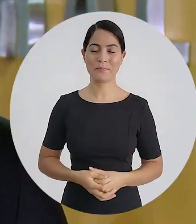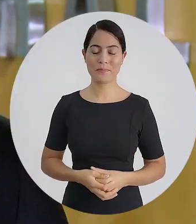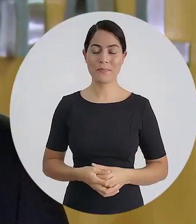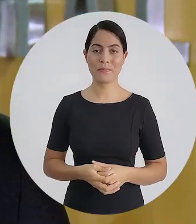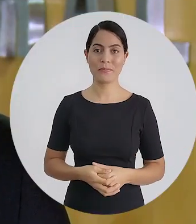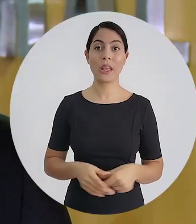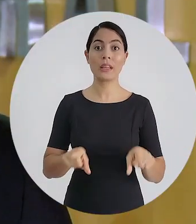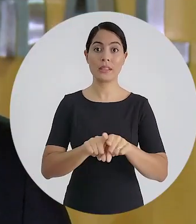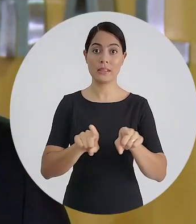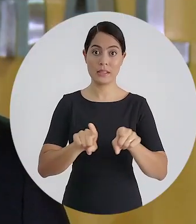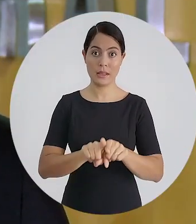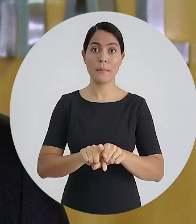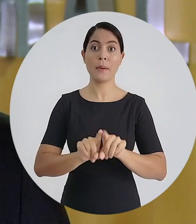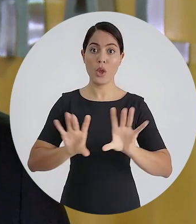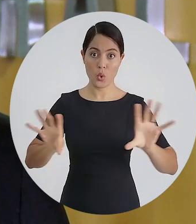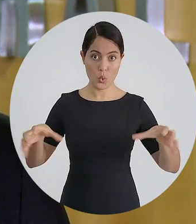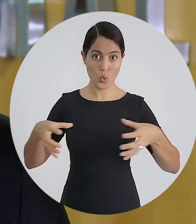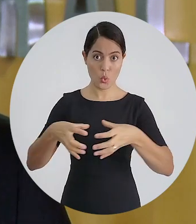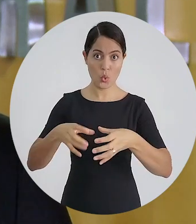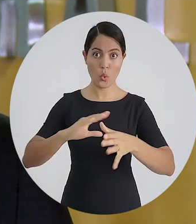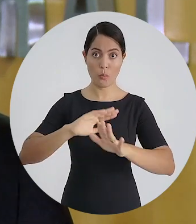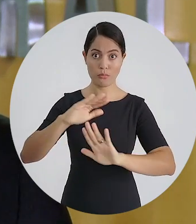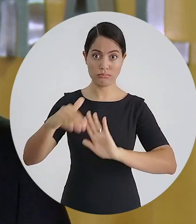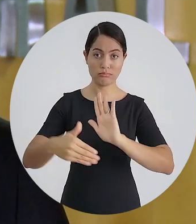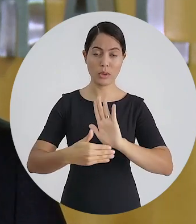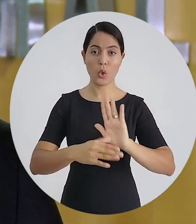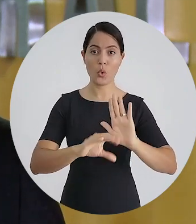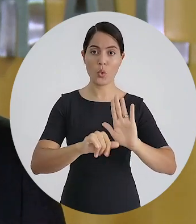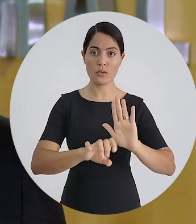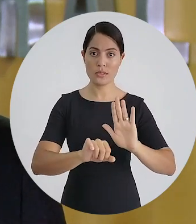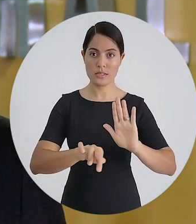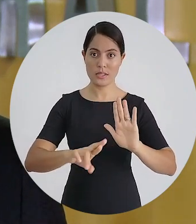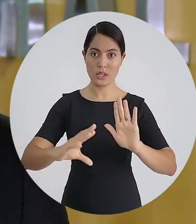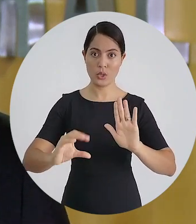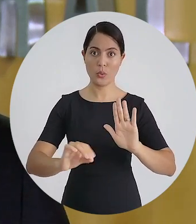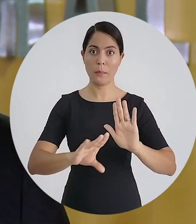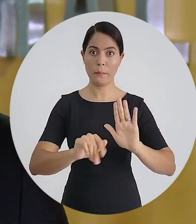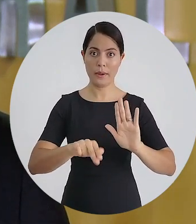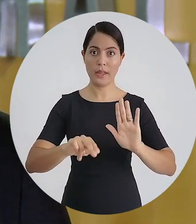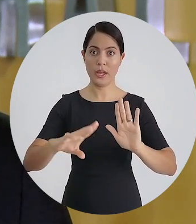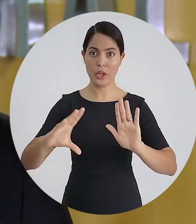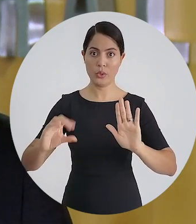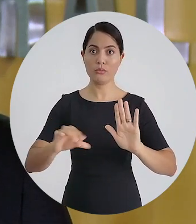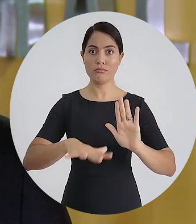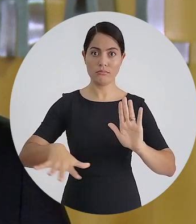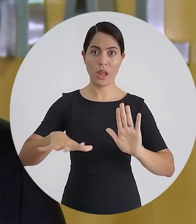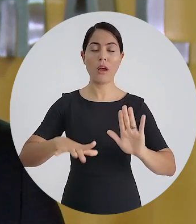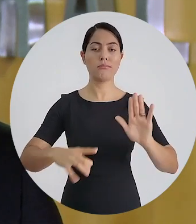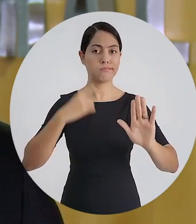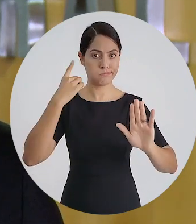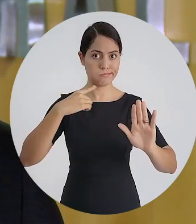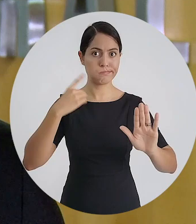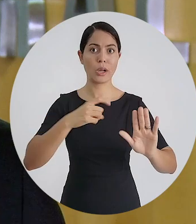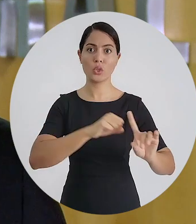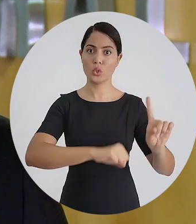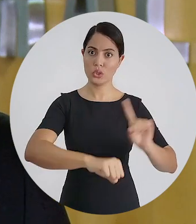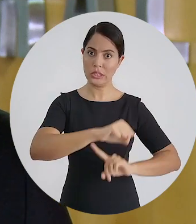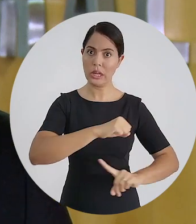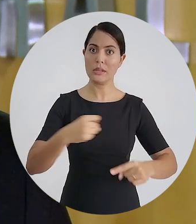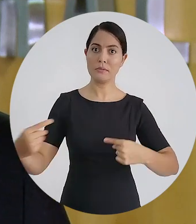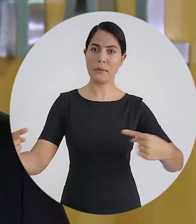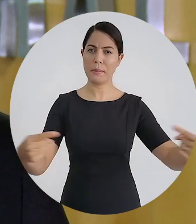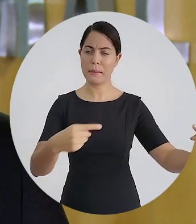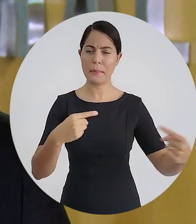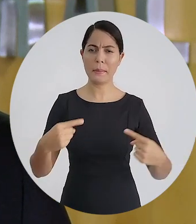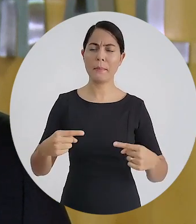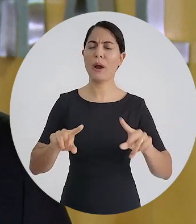Conselho Pleno da OAB se reuniu na última semana para debater e deliberar temas voltados à advocacia e à sociedade.